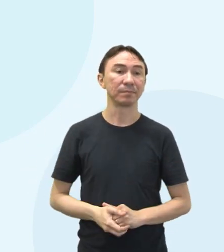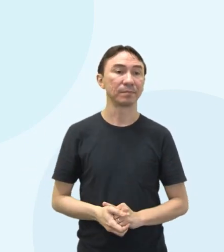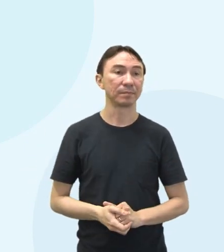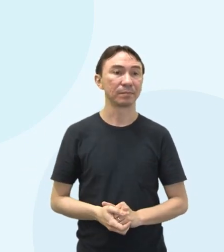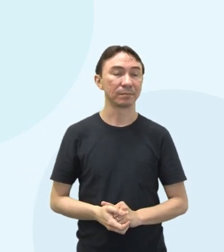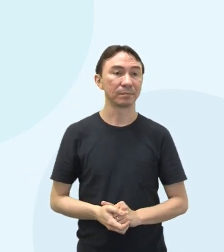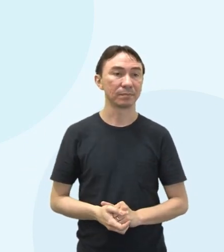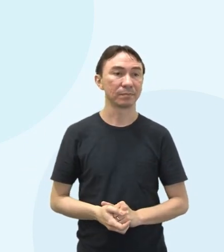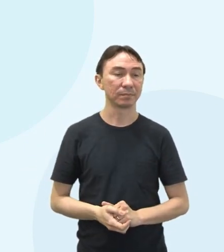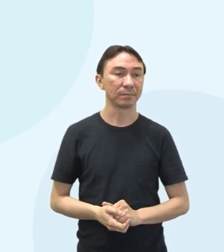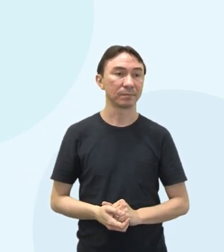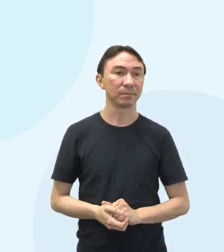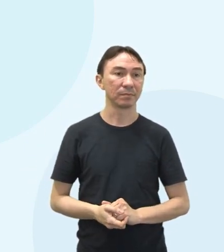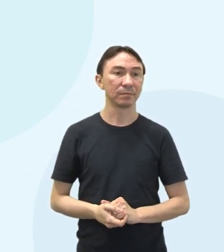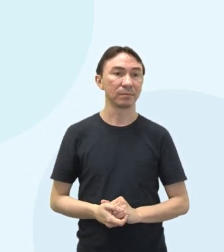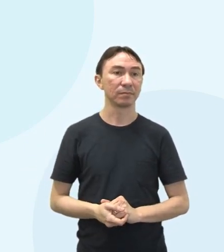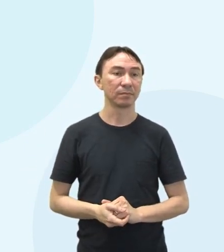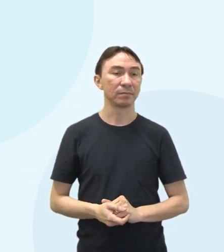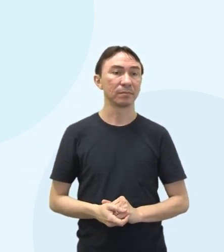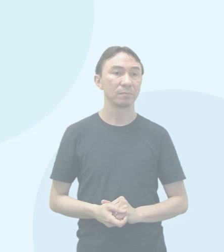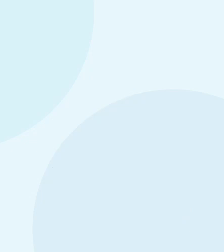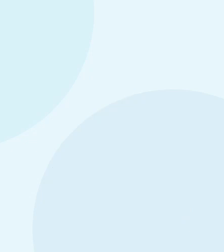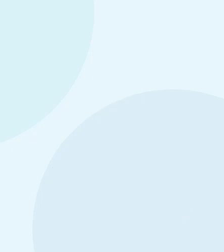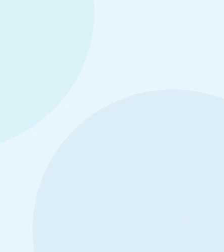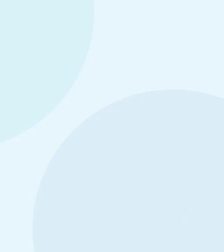daqui a pouco a gente troca